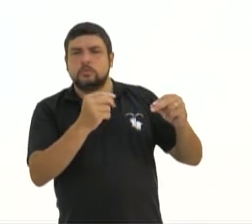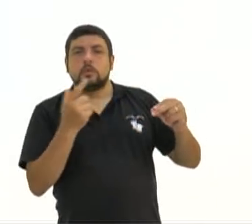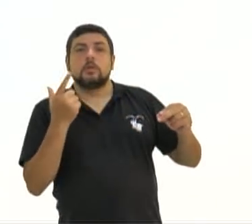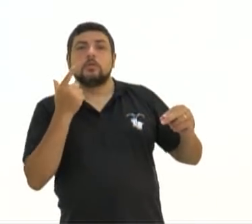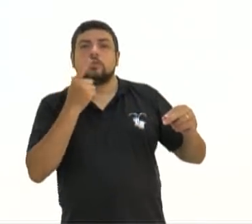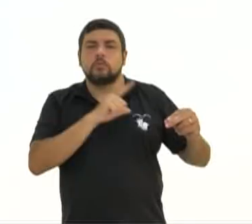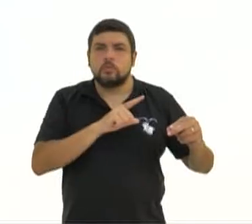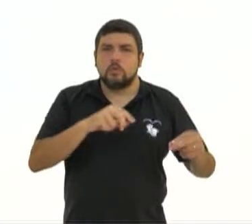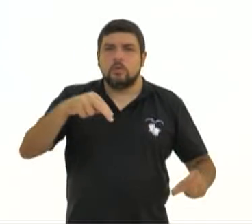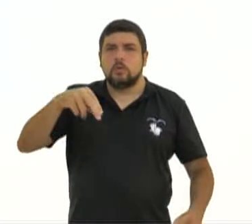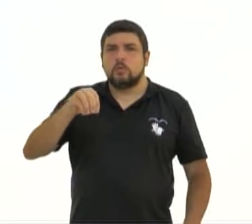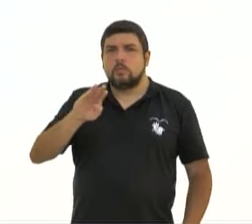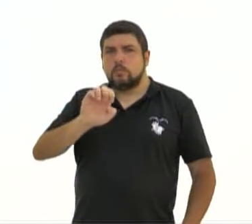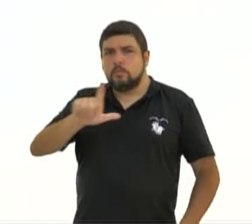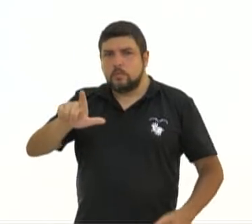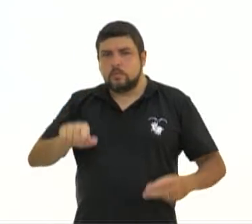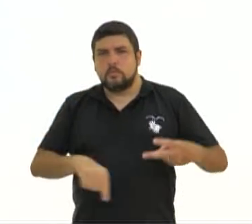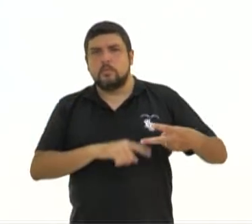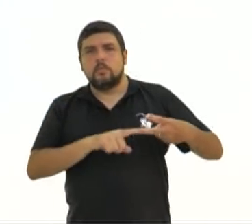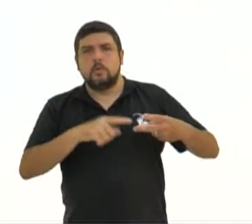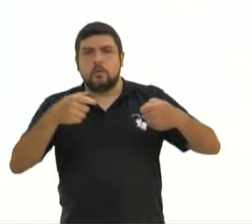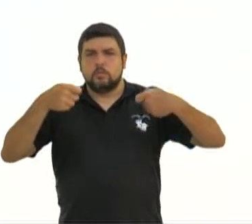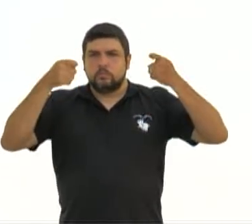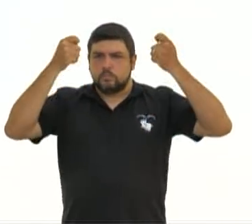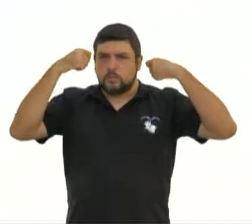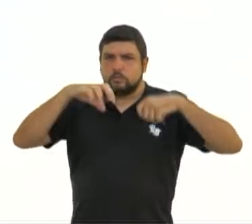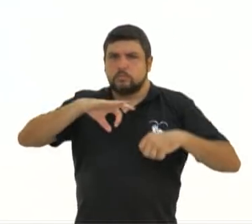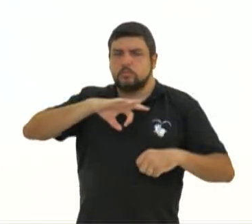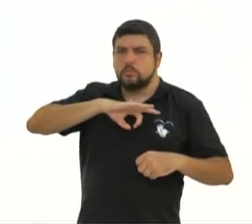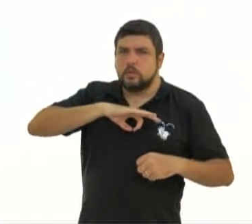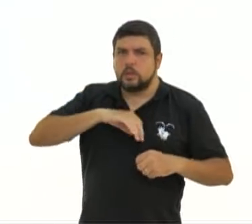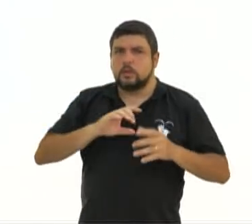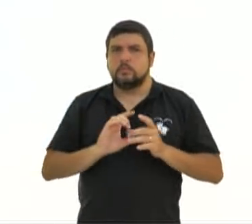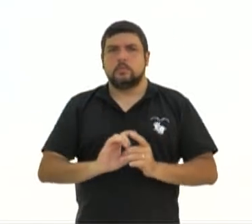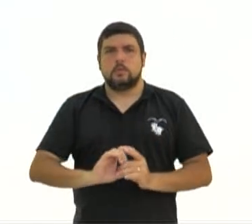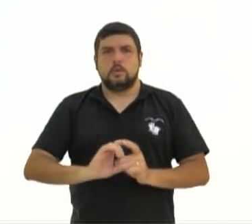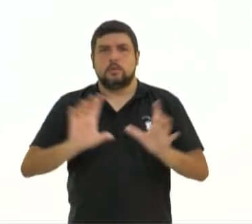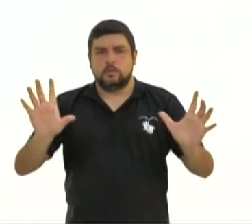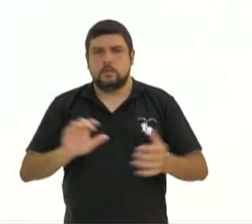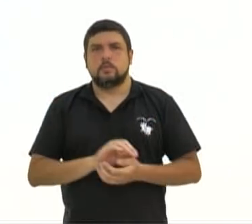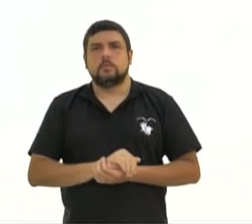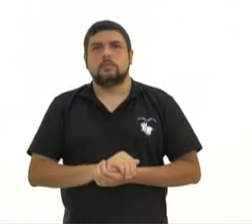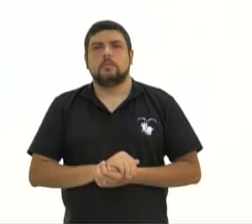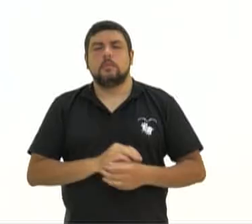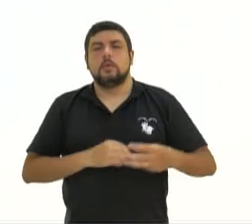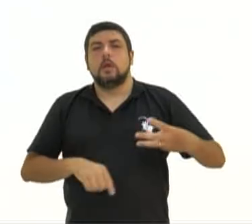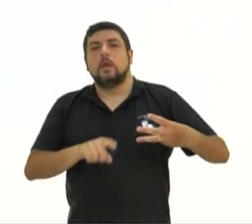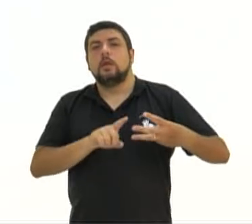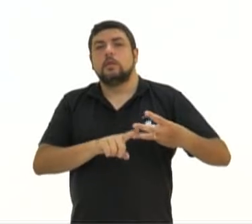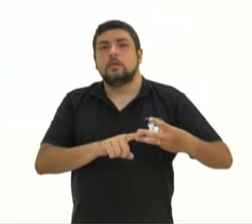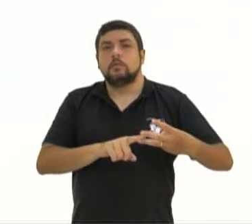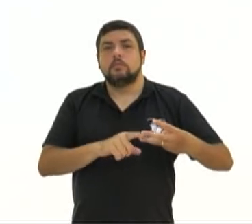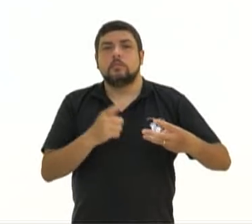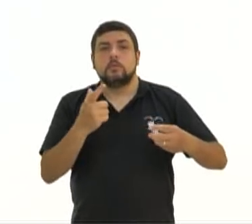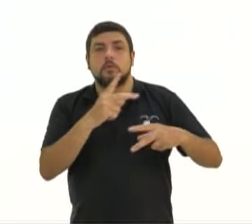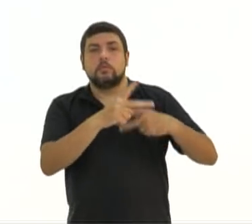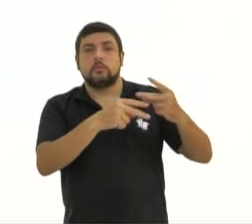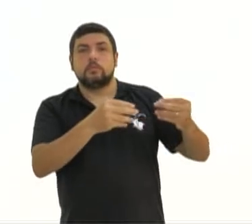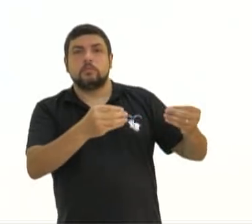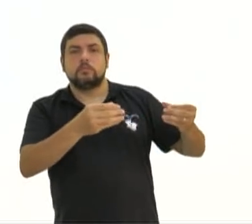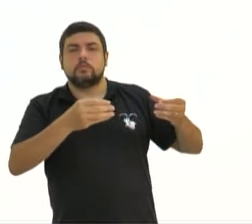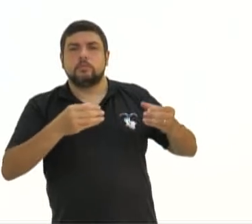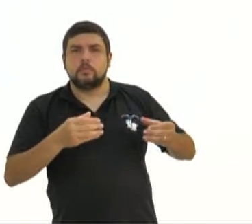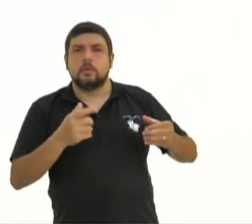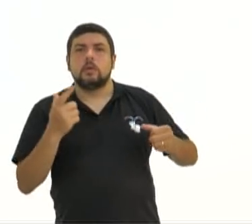uma medalha da Liberdade e ganhou outros prêmios, né? O Prêmio Glamour para as